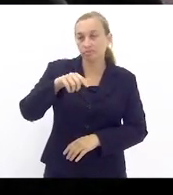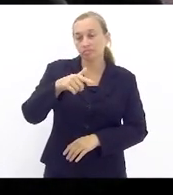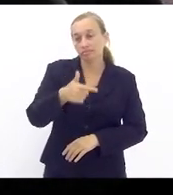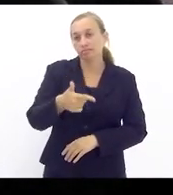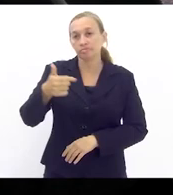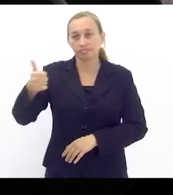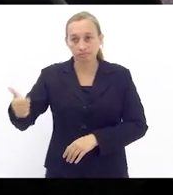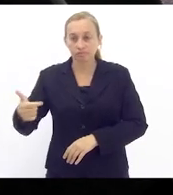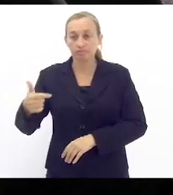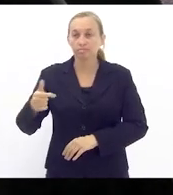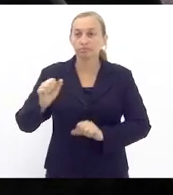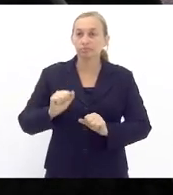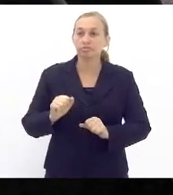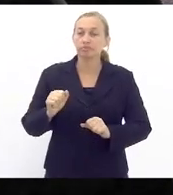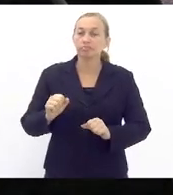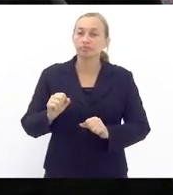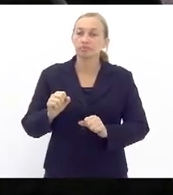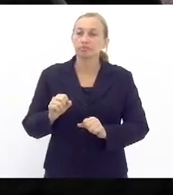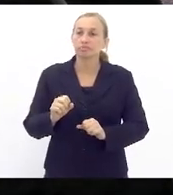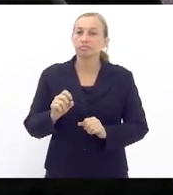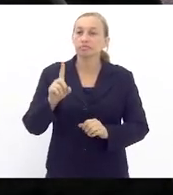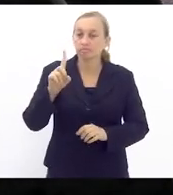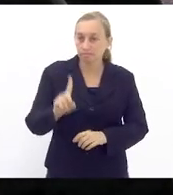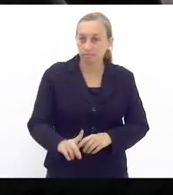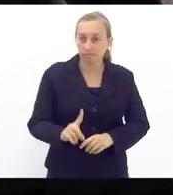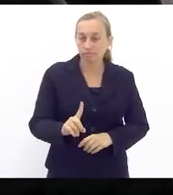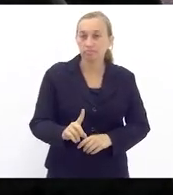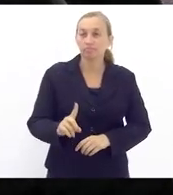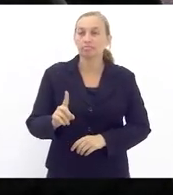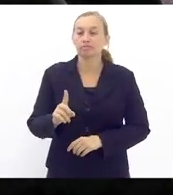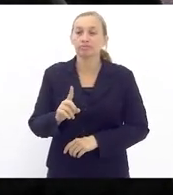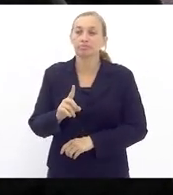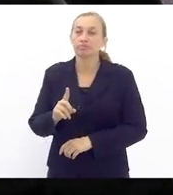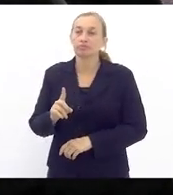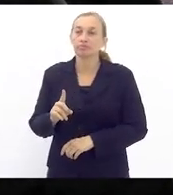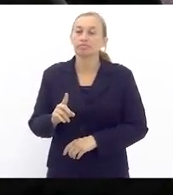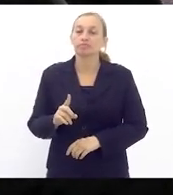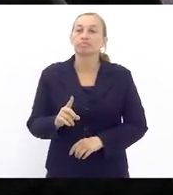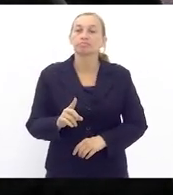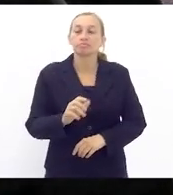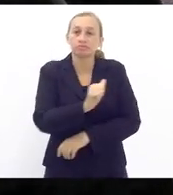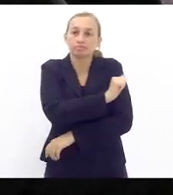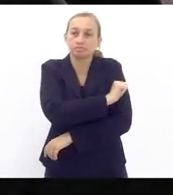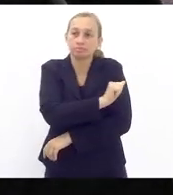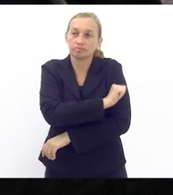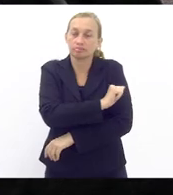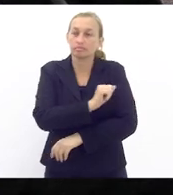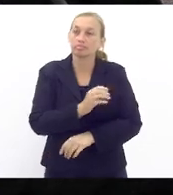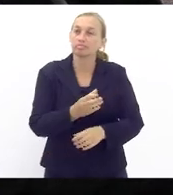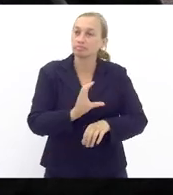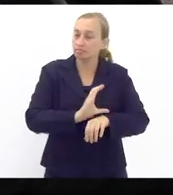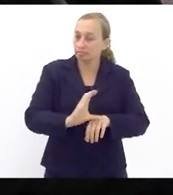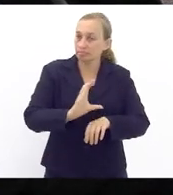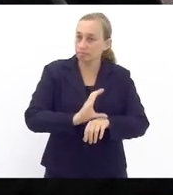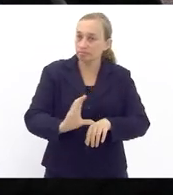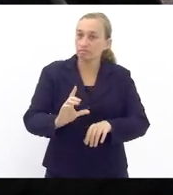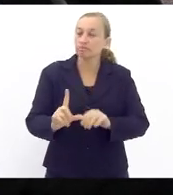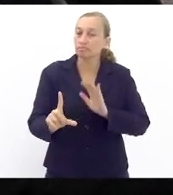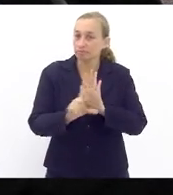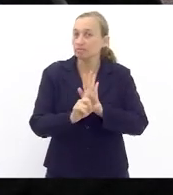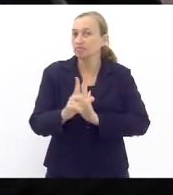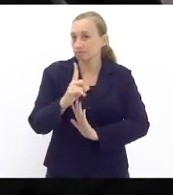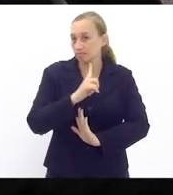a gratuidade de transporte escola para alunos de curso subsequentes Então né lei temos